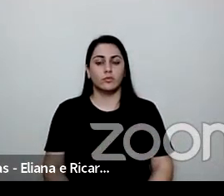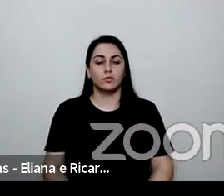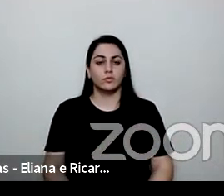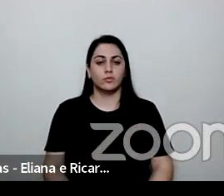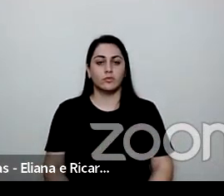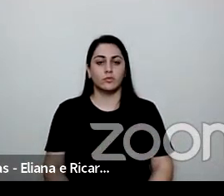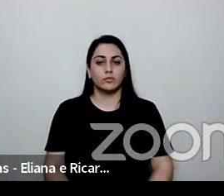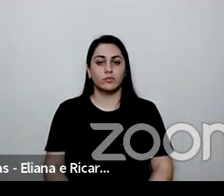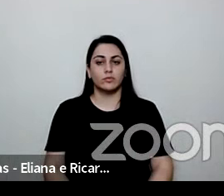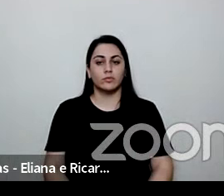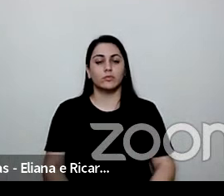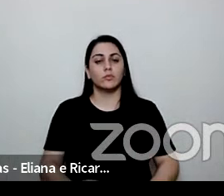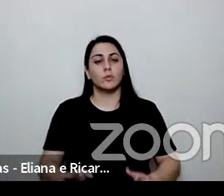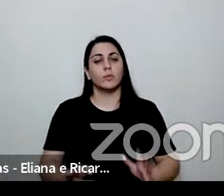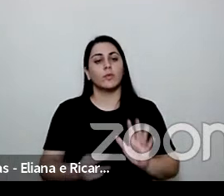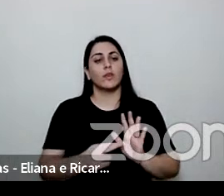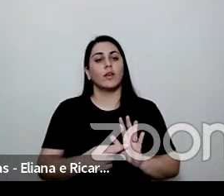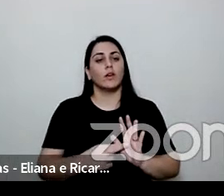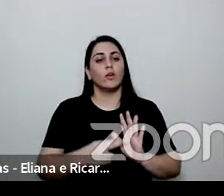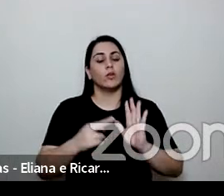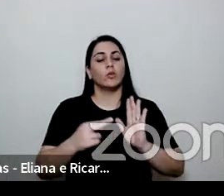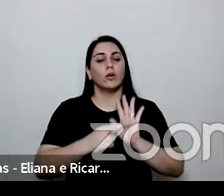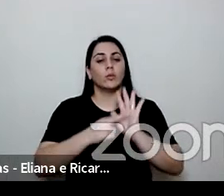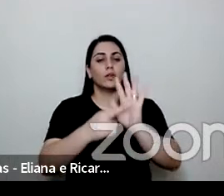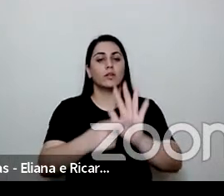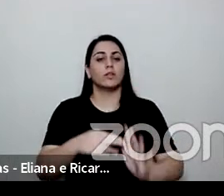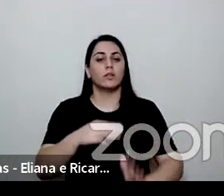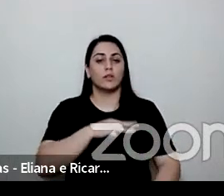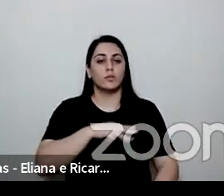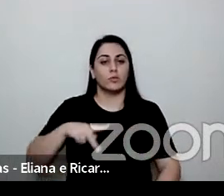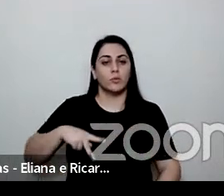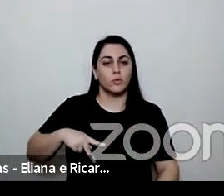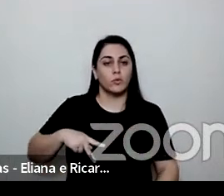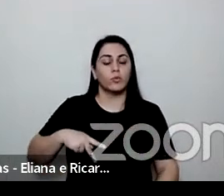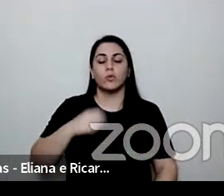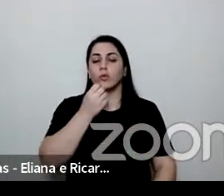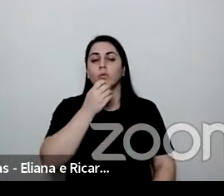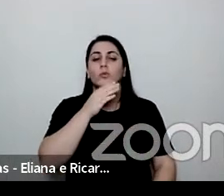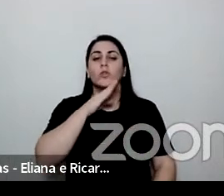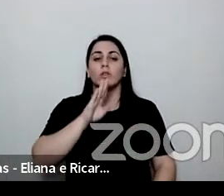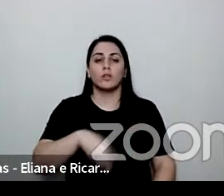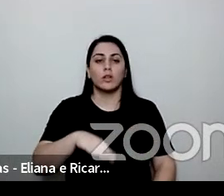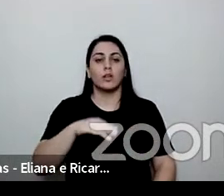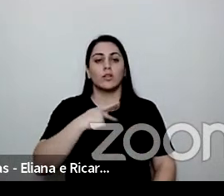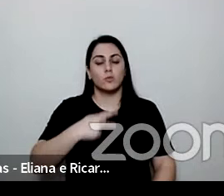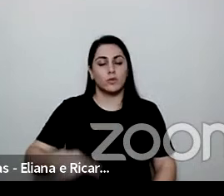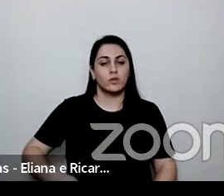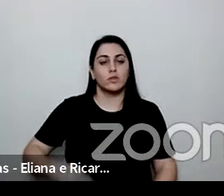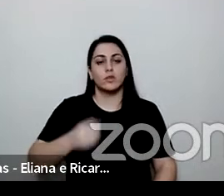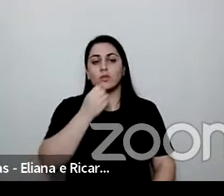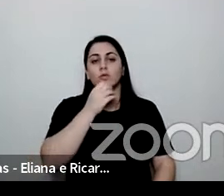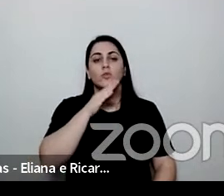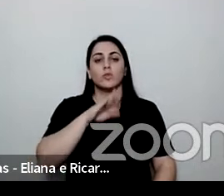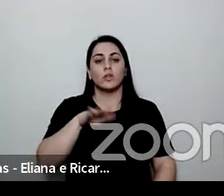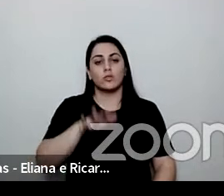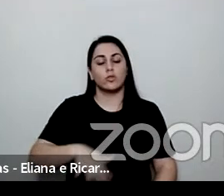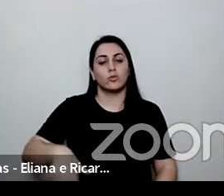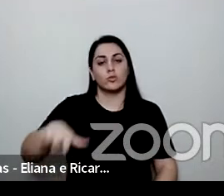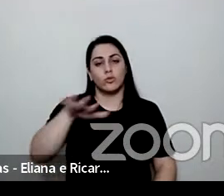e a palavra representante do Ministério Público eleitoral o presidente batatas demais